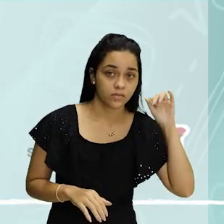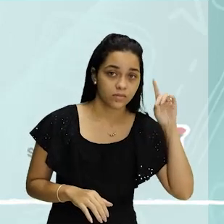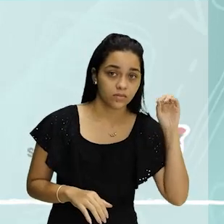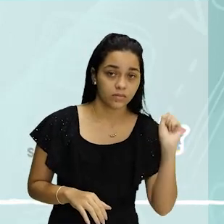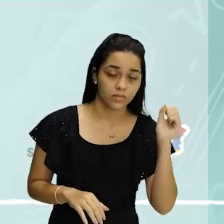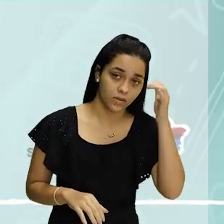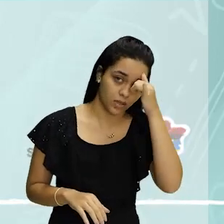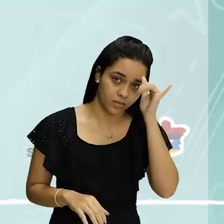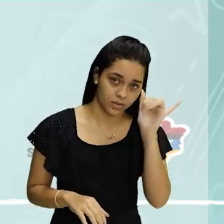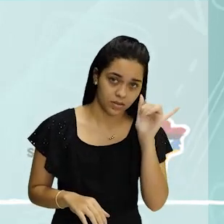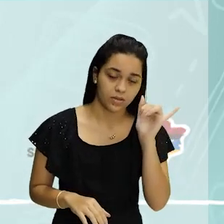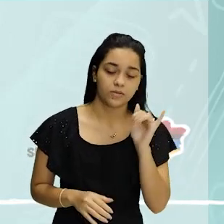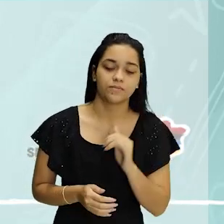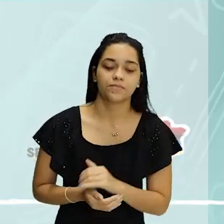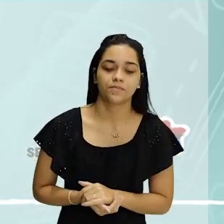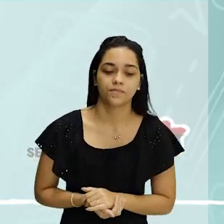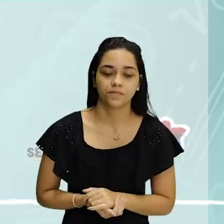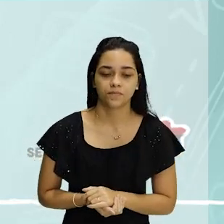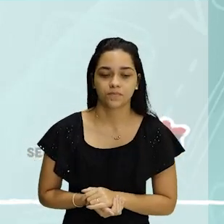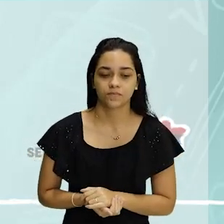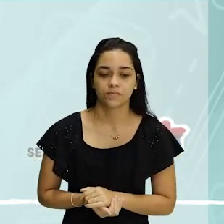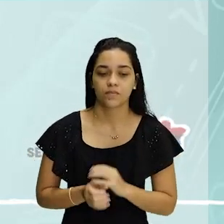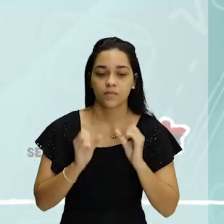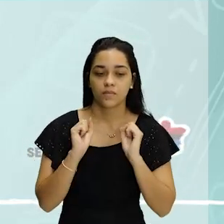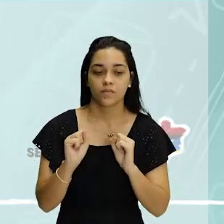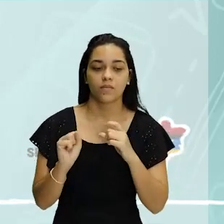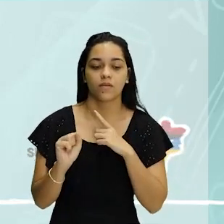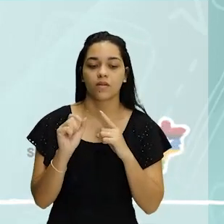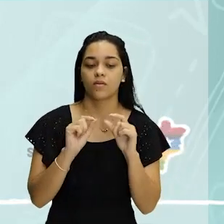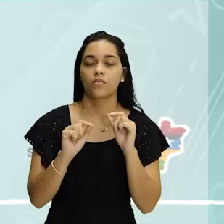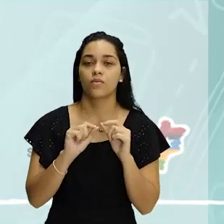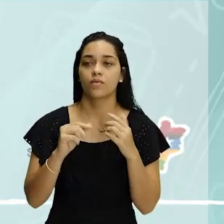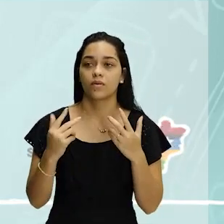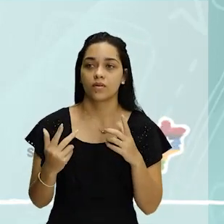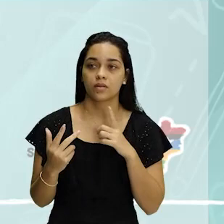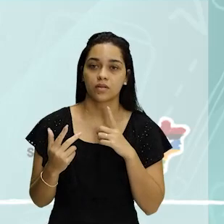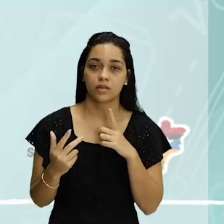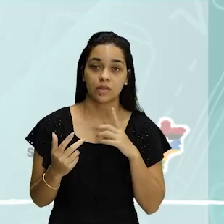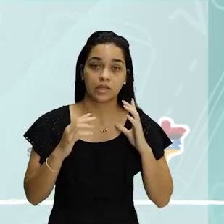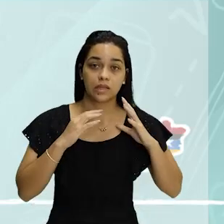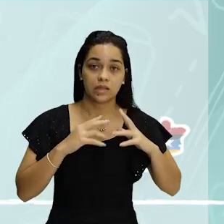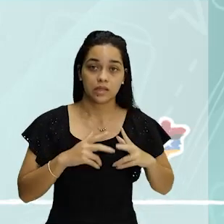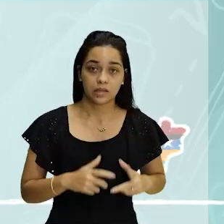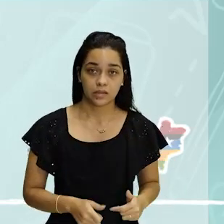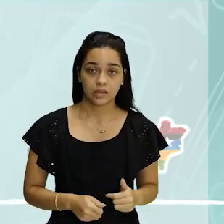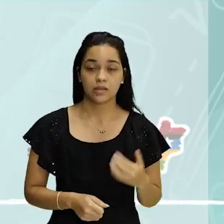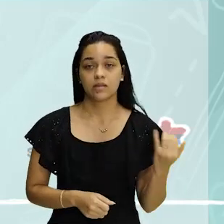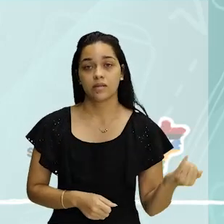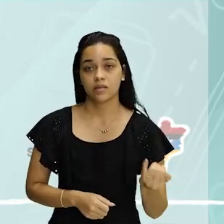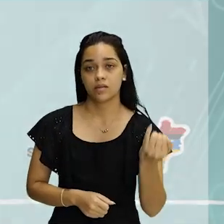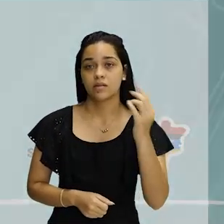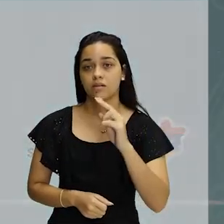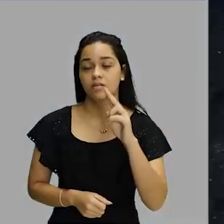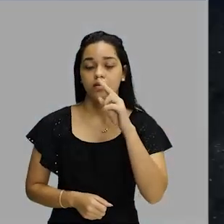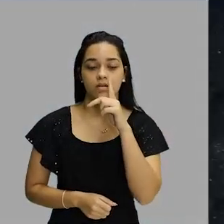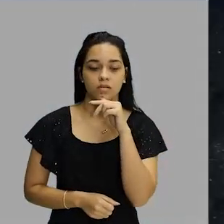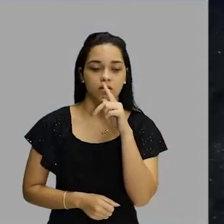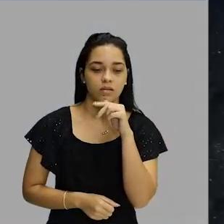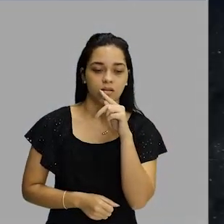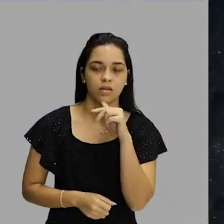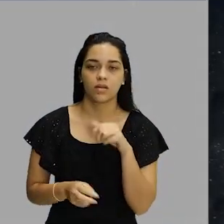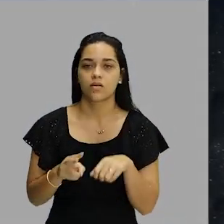ou profilaxia, né, consiste em hábitos higiênicos necessários na utilização da água,